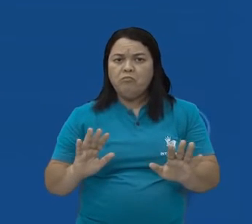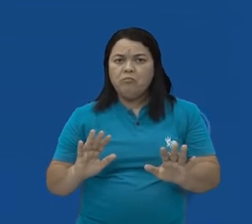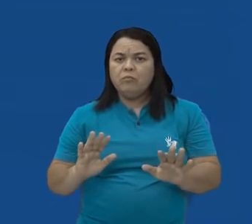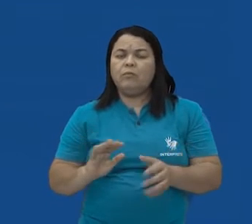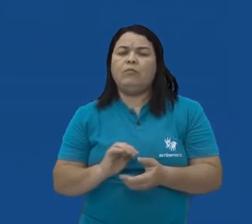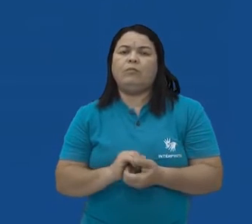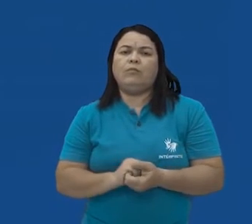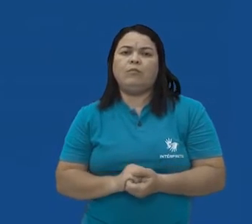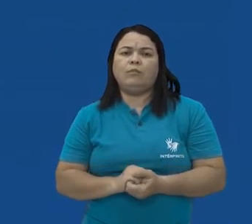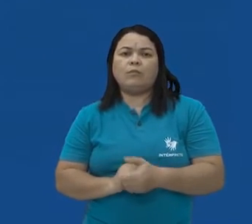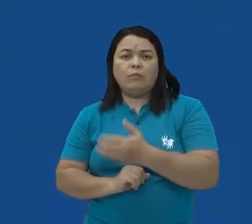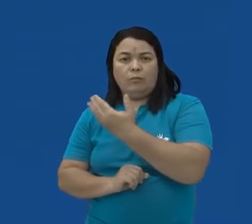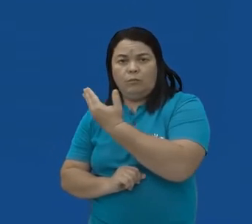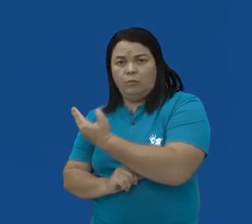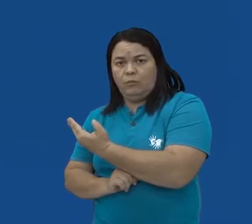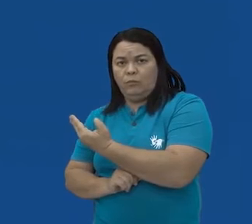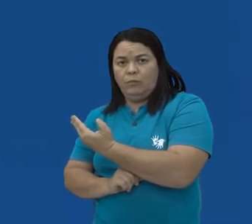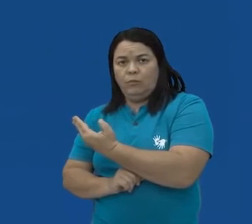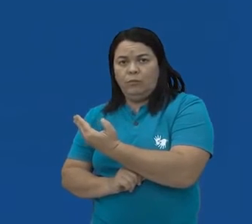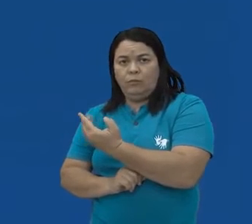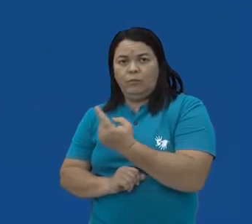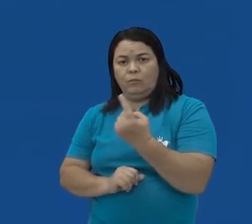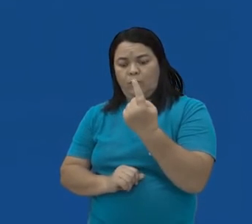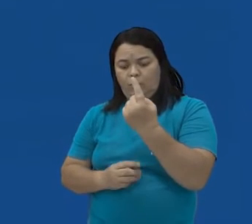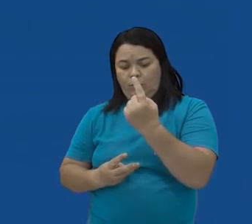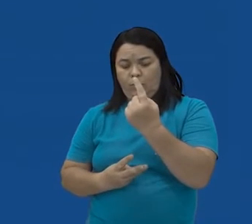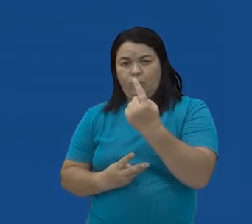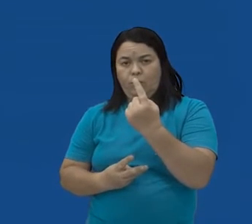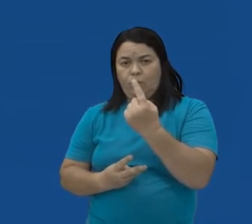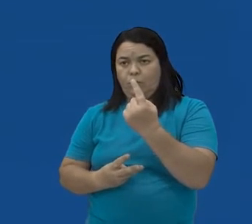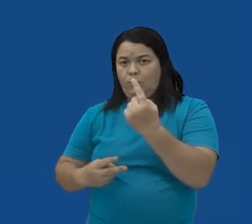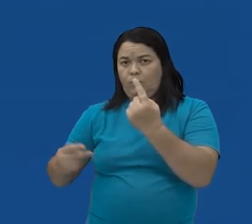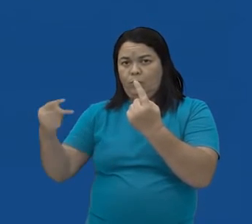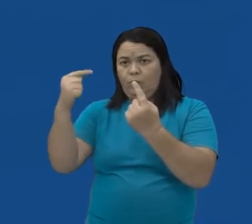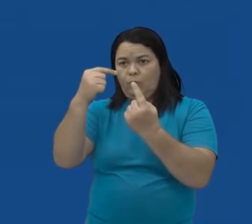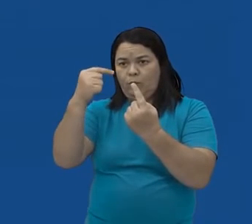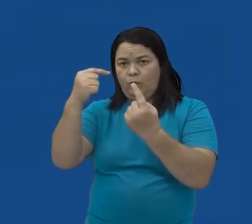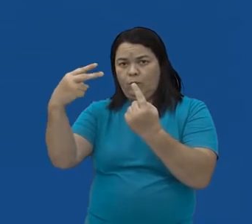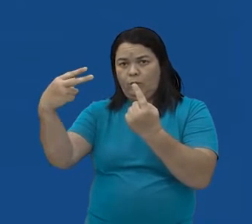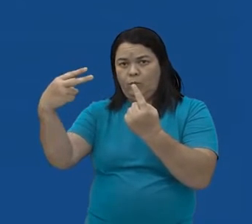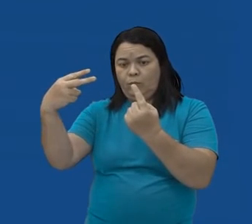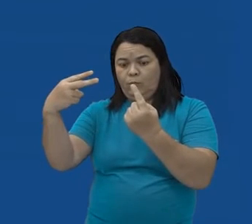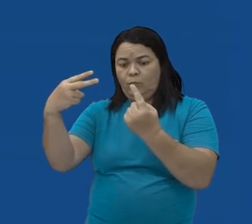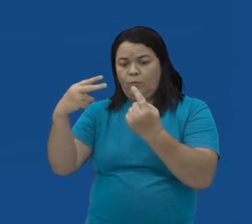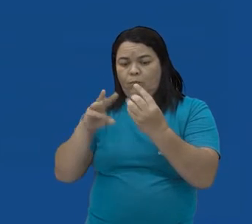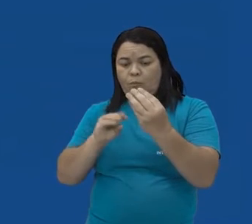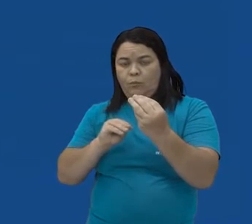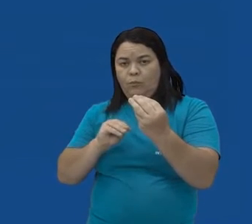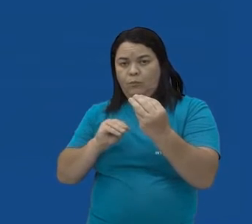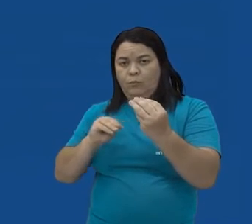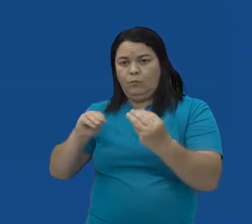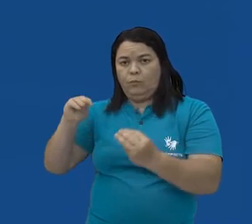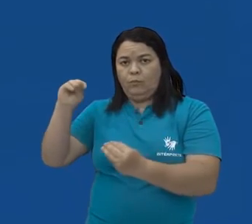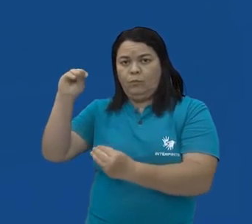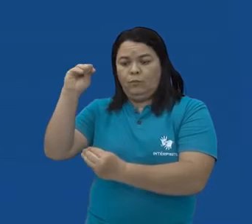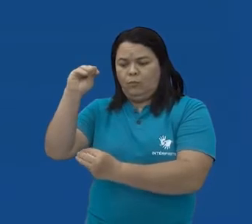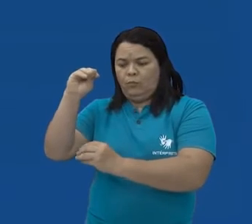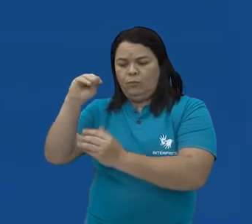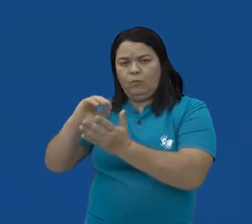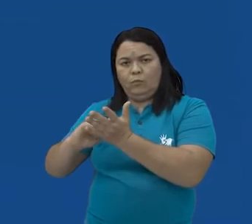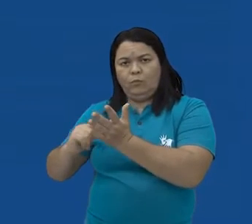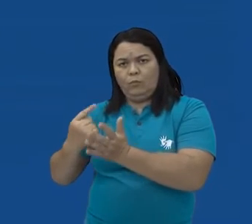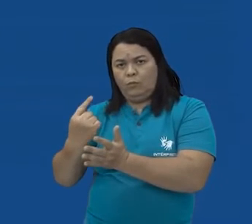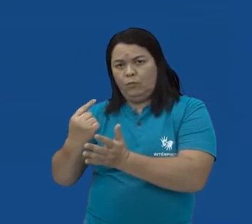nós temos que, no caso, 1/3 elevado a menos 2 equivale à potência de 3 ao quadrado. E